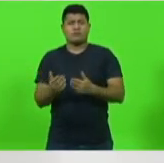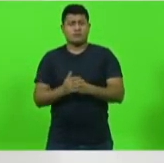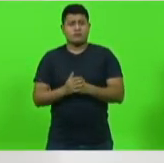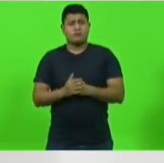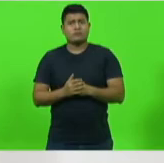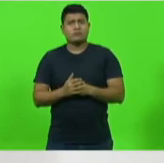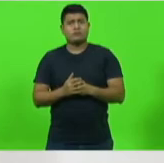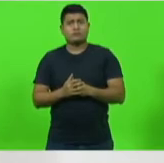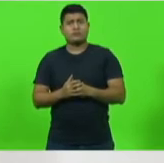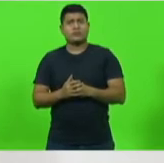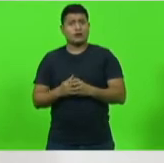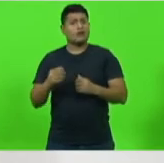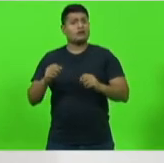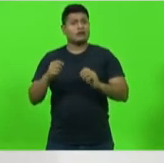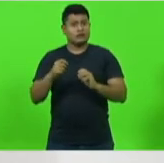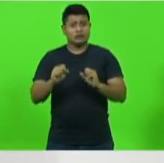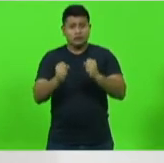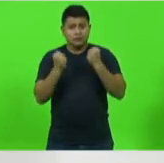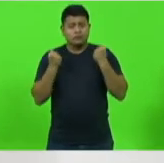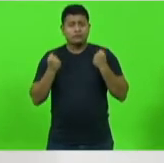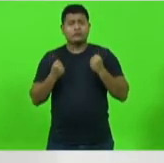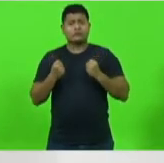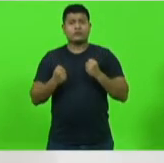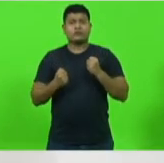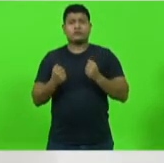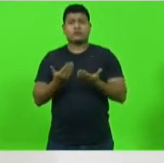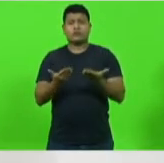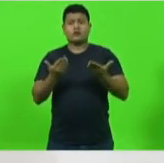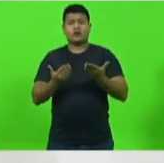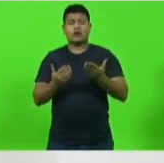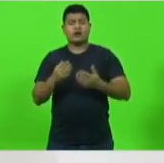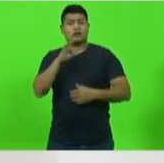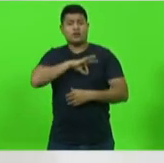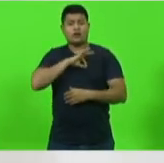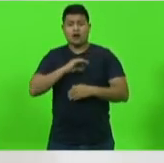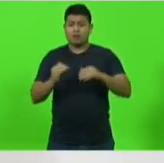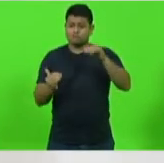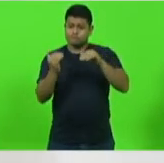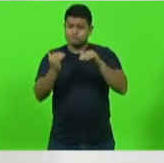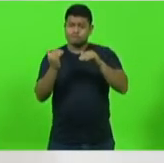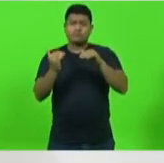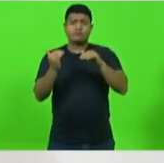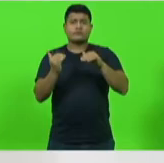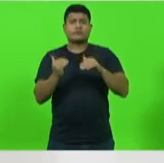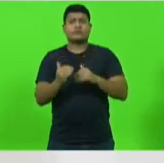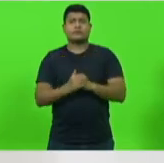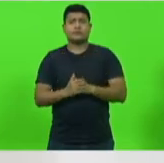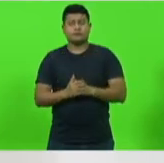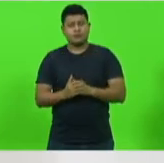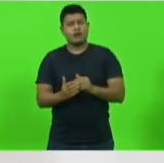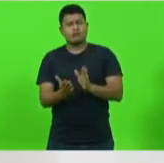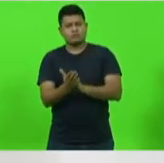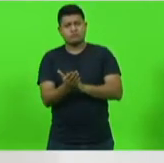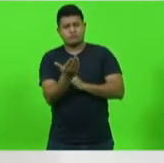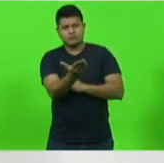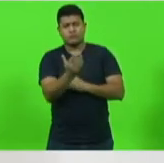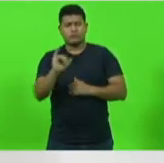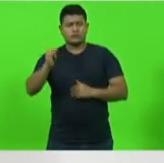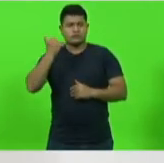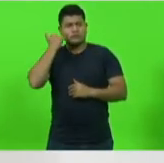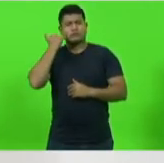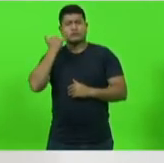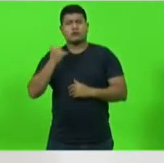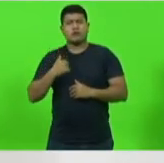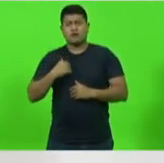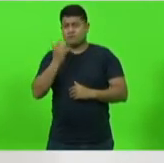tem defendido o reajuste linear desde o começo, que é o deputado Gessé Lopes. Aliás, deputado, lhe dou meus parabéns, porque não é fácil